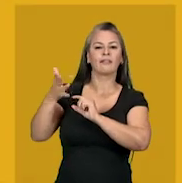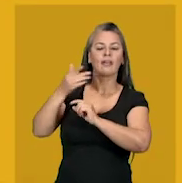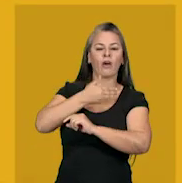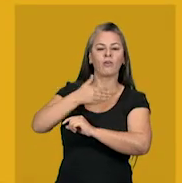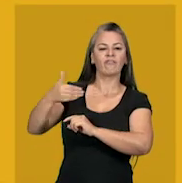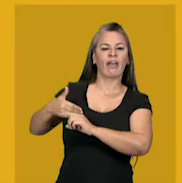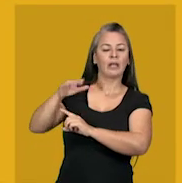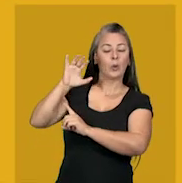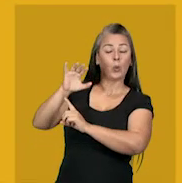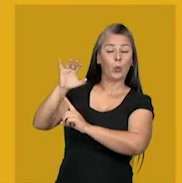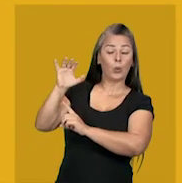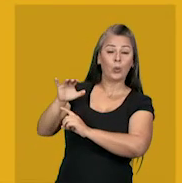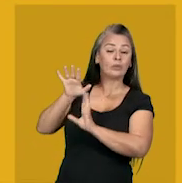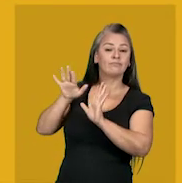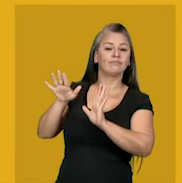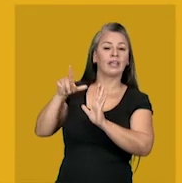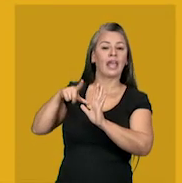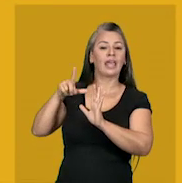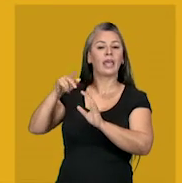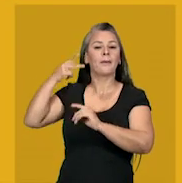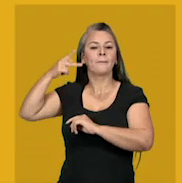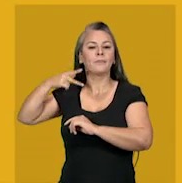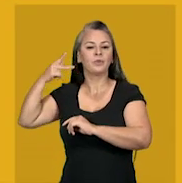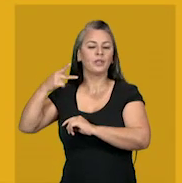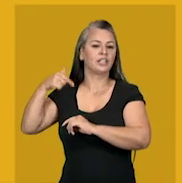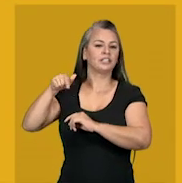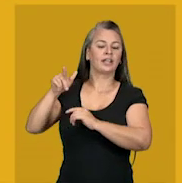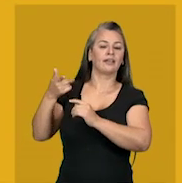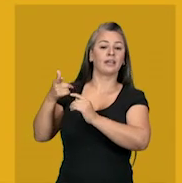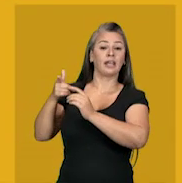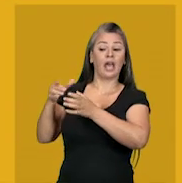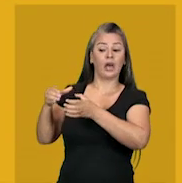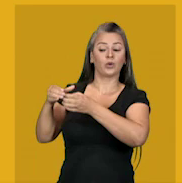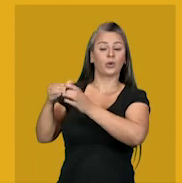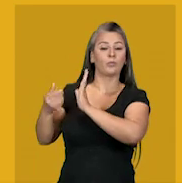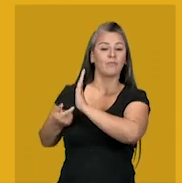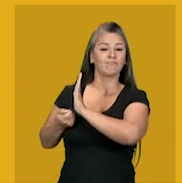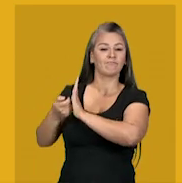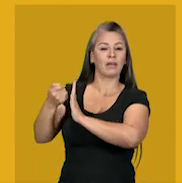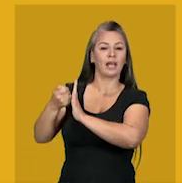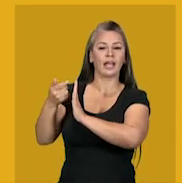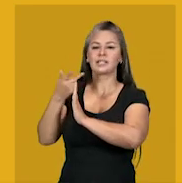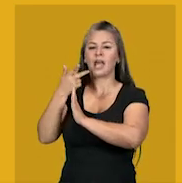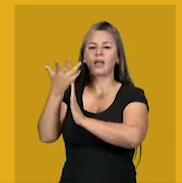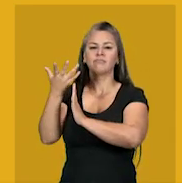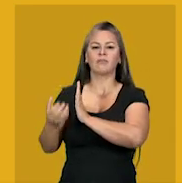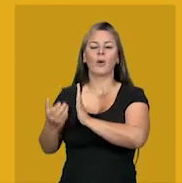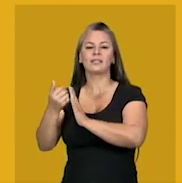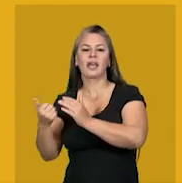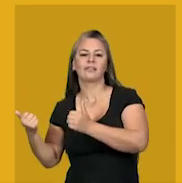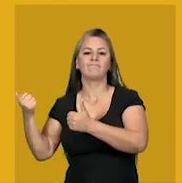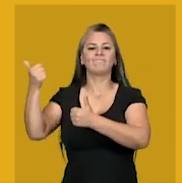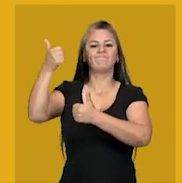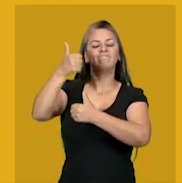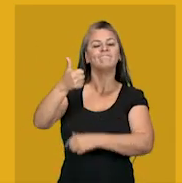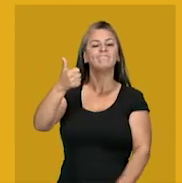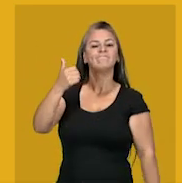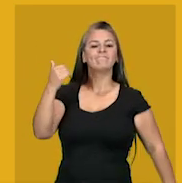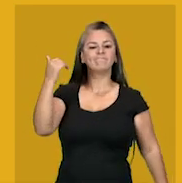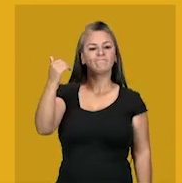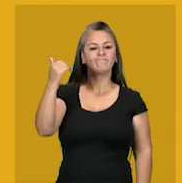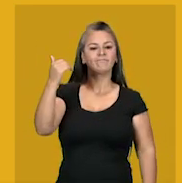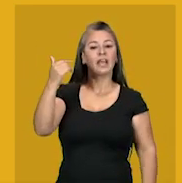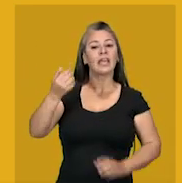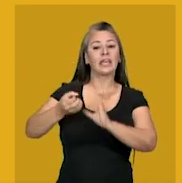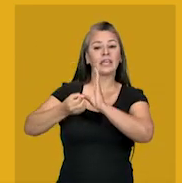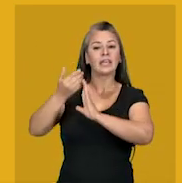e da política também, né, para decisões mais amplas sobre a sociedade. E aí a burguesia toma o poder e institui um